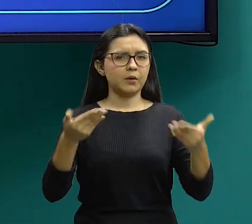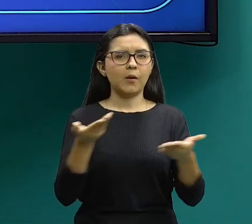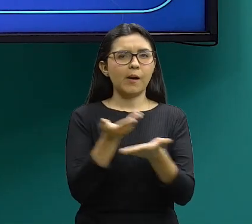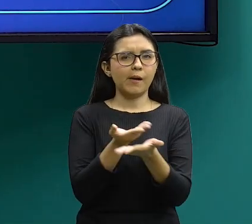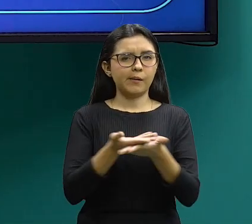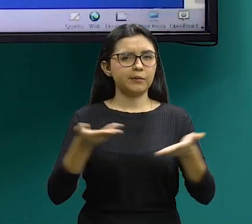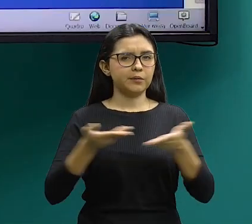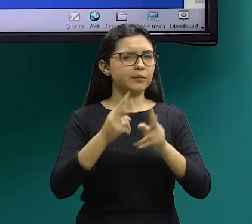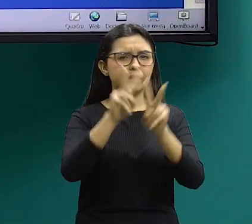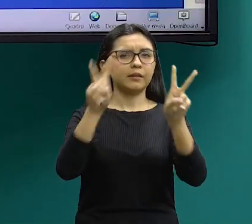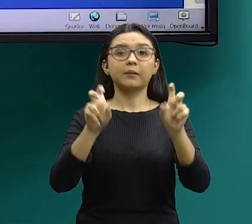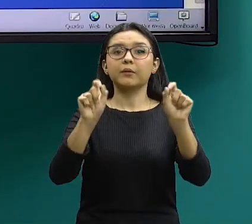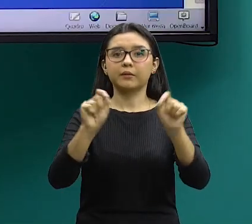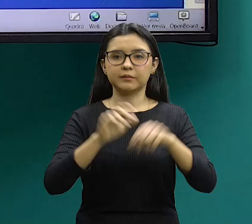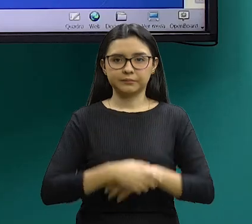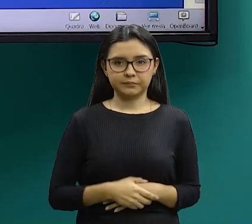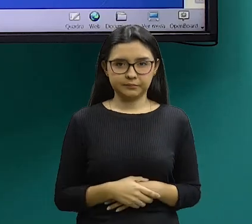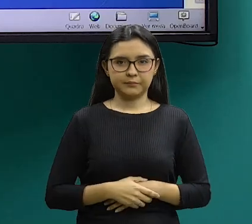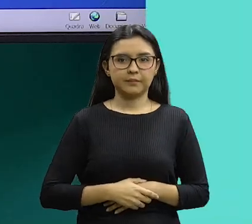nós vamos falar sobre